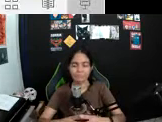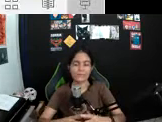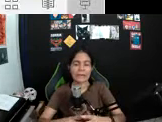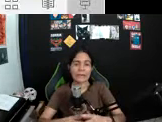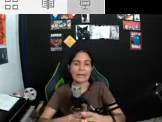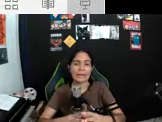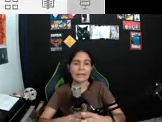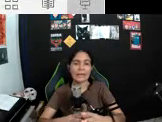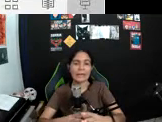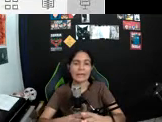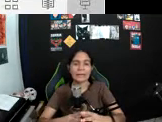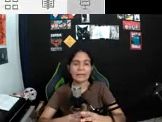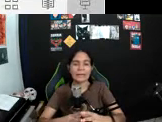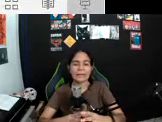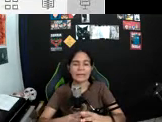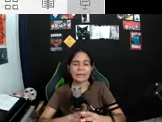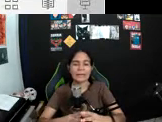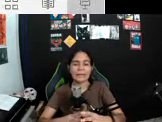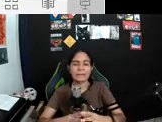profissionais, né,